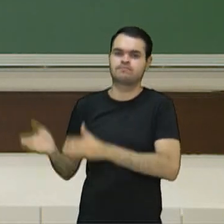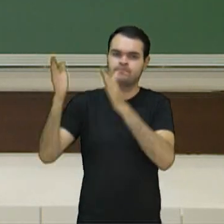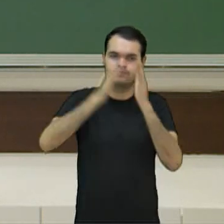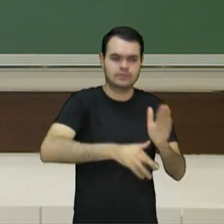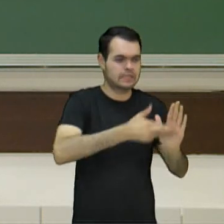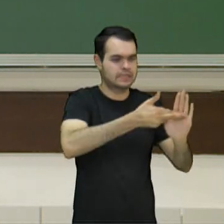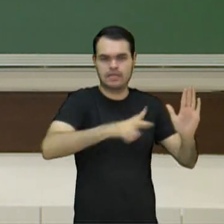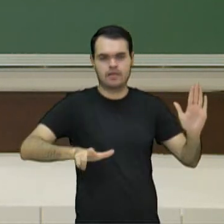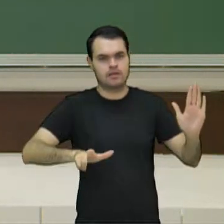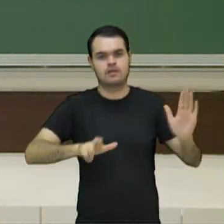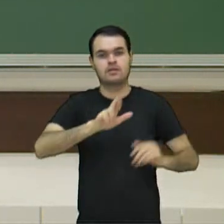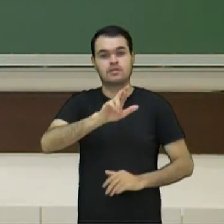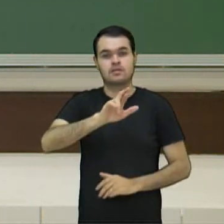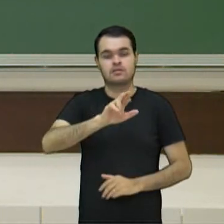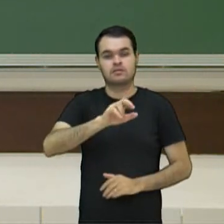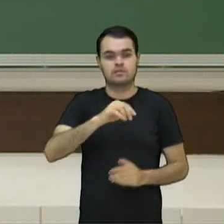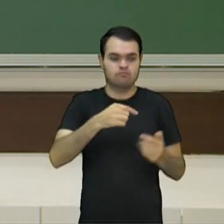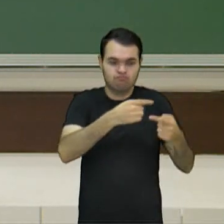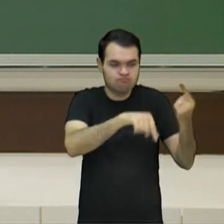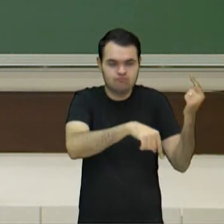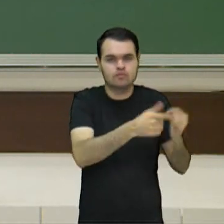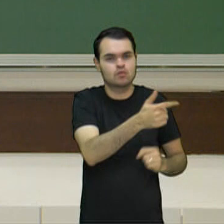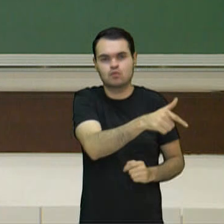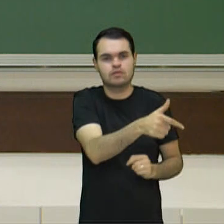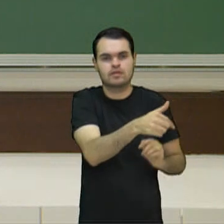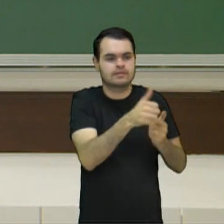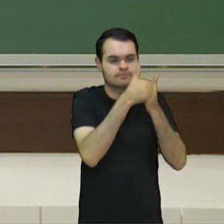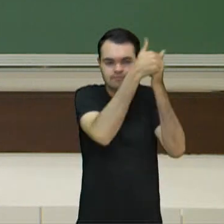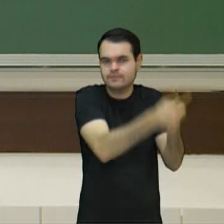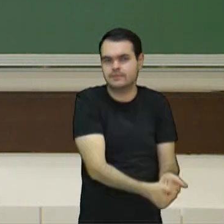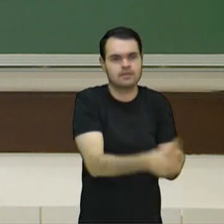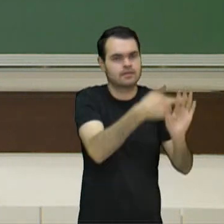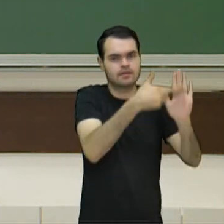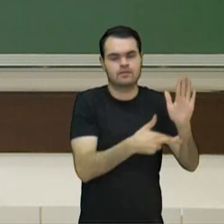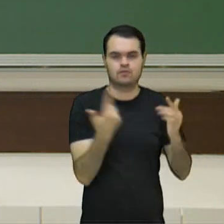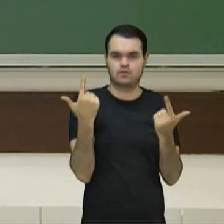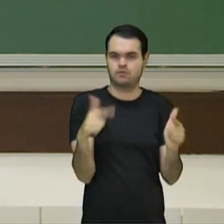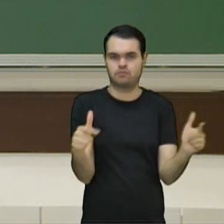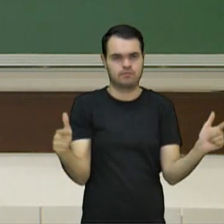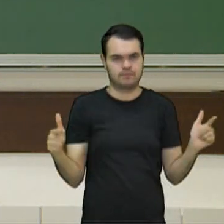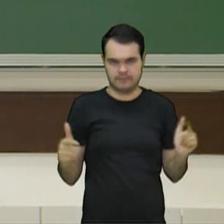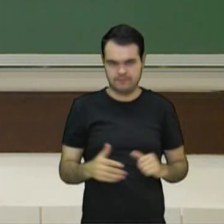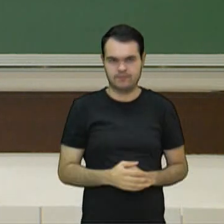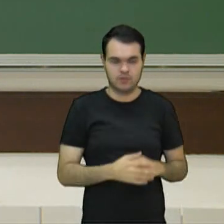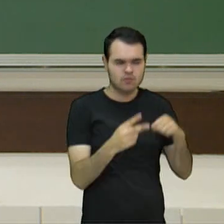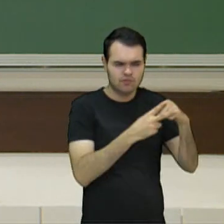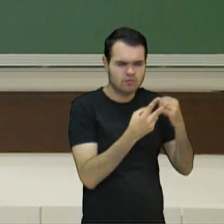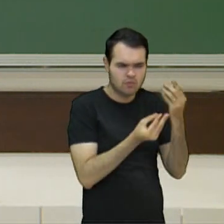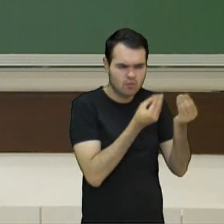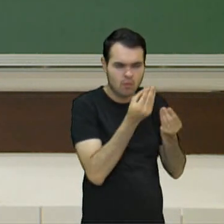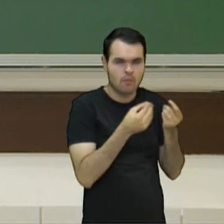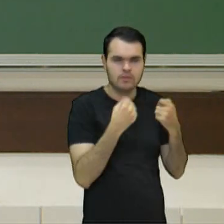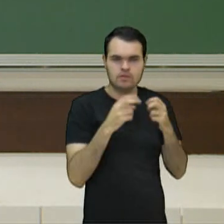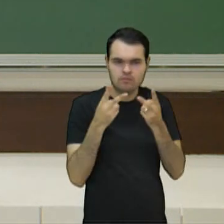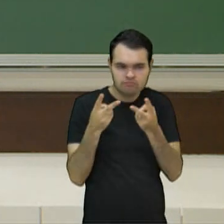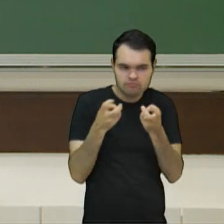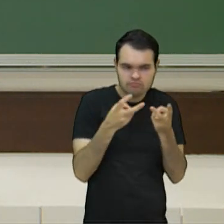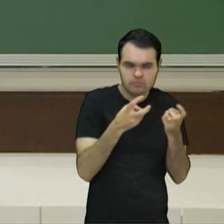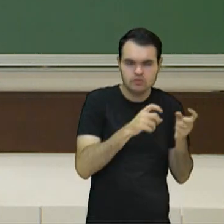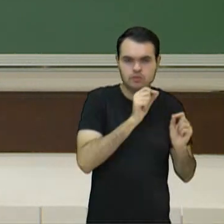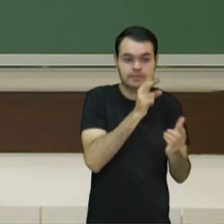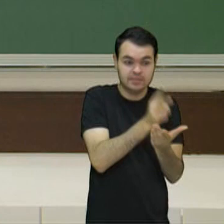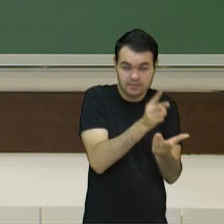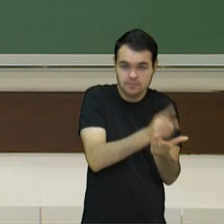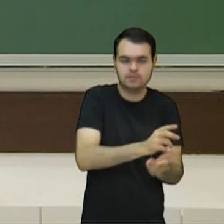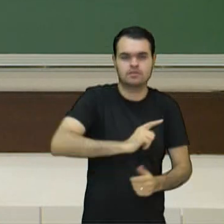Os verbos irregulares, por sua vez, eles não seguem uma regra específica. Então, o que a gente precisa observar? Toda vez